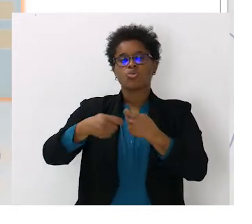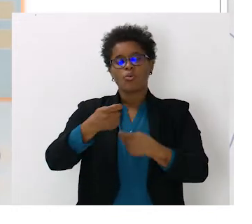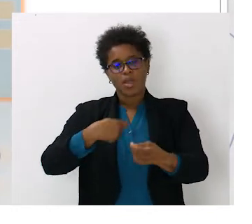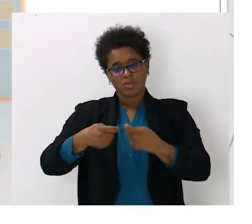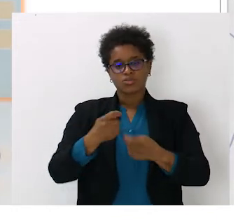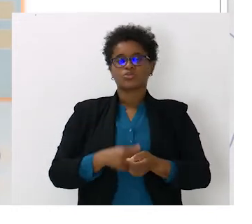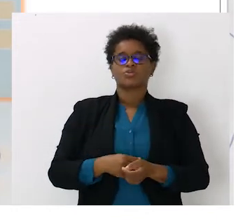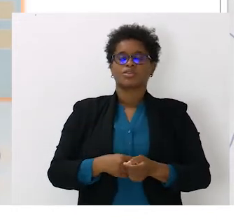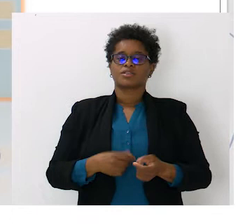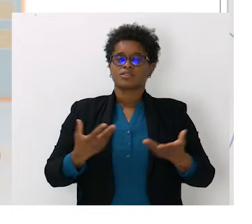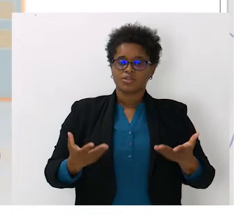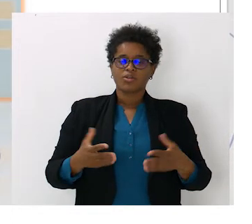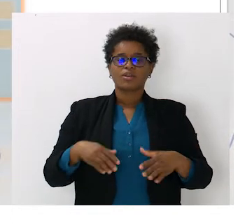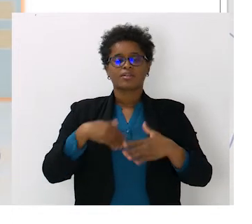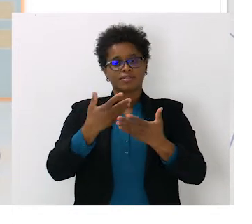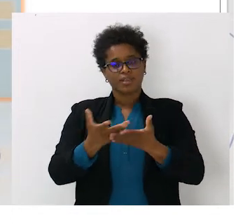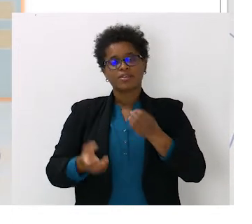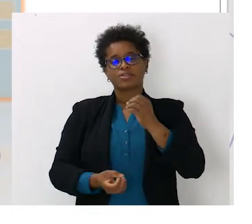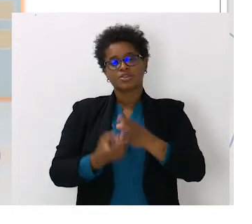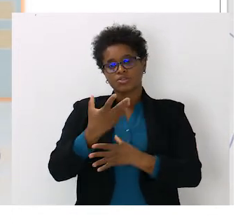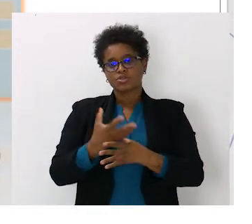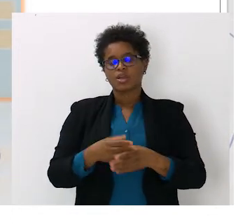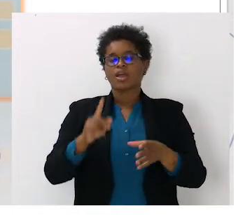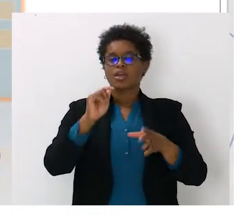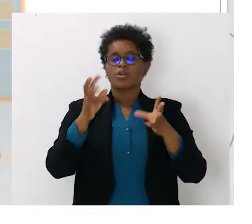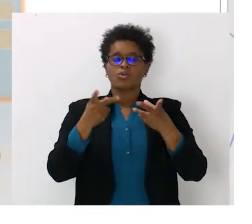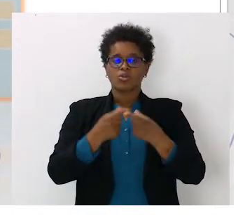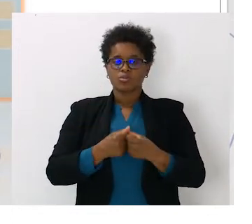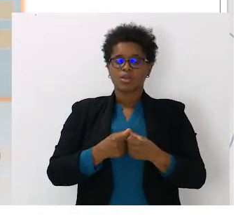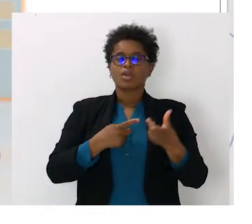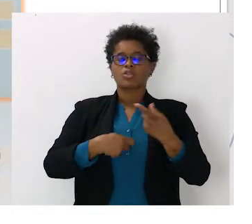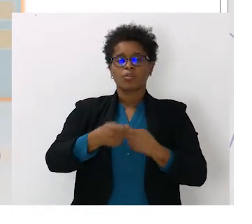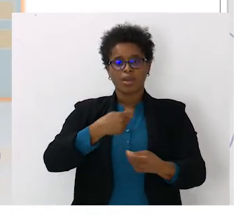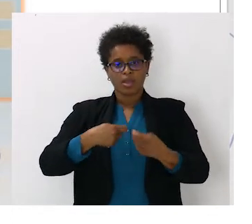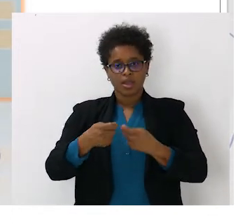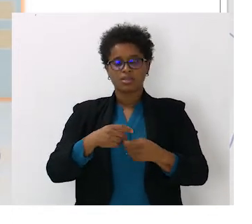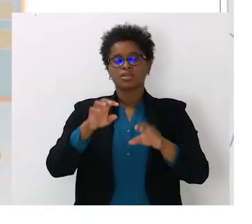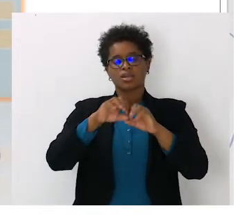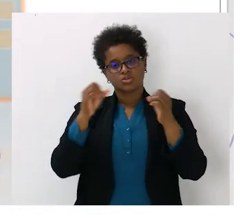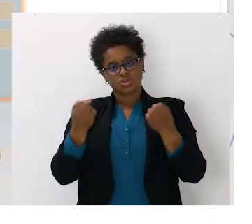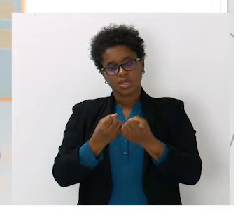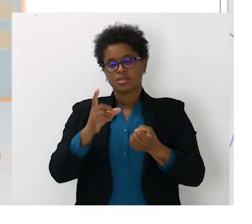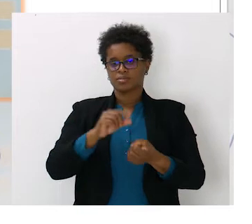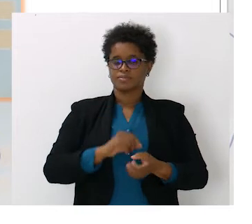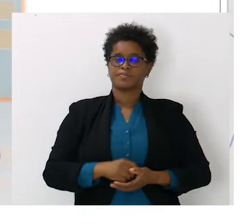comerciais que deram origem à economia de mercado das